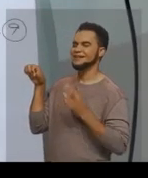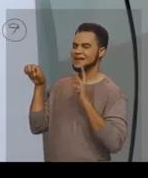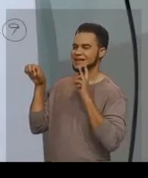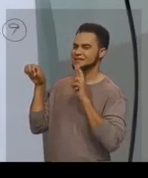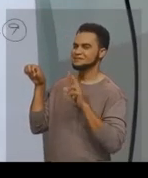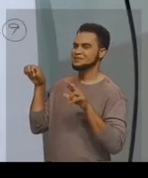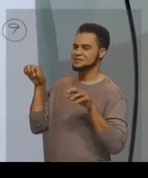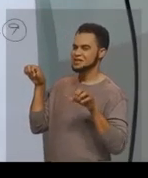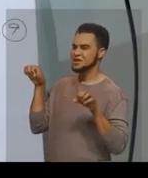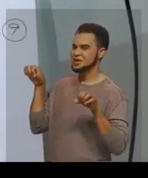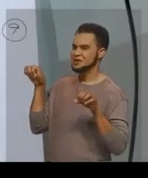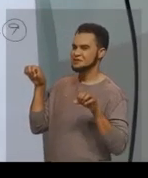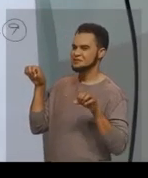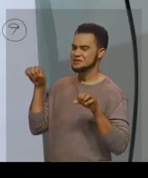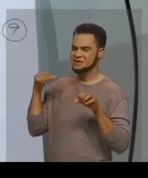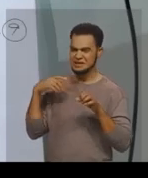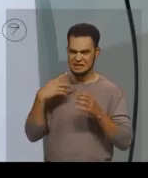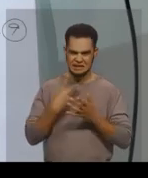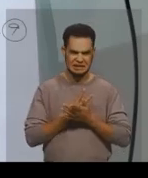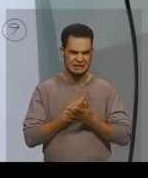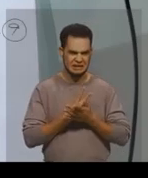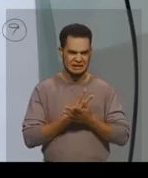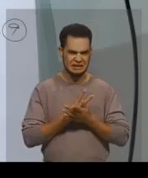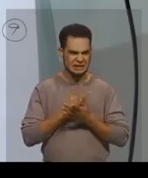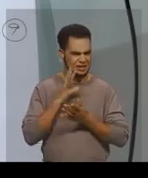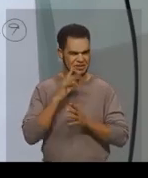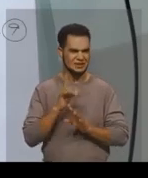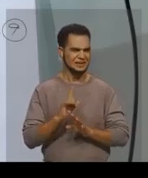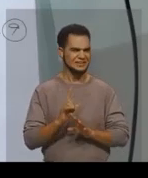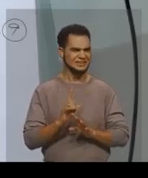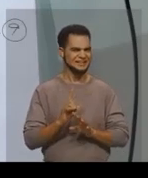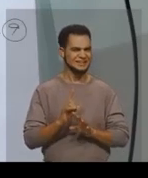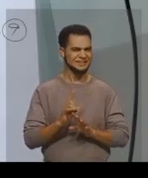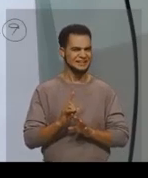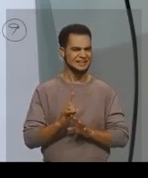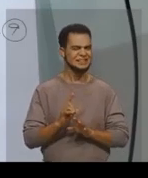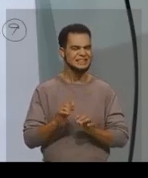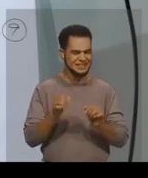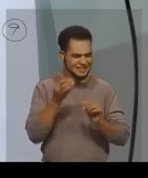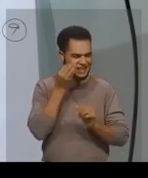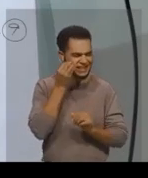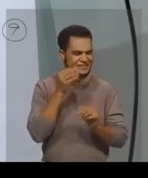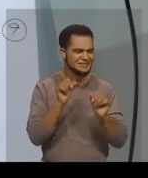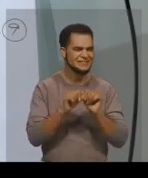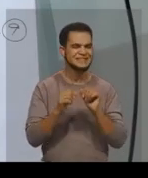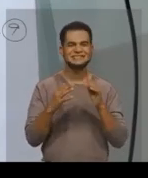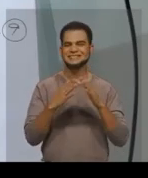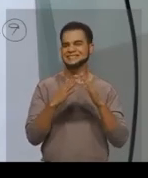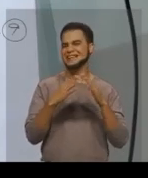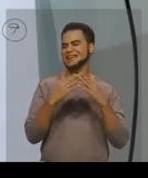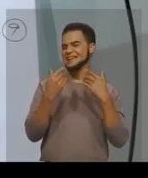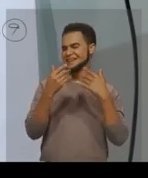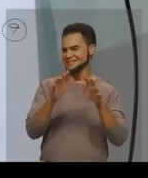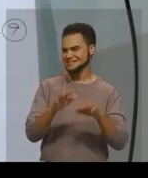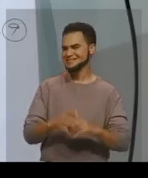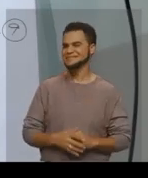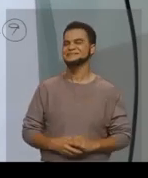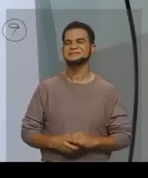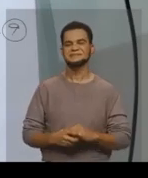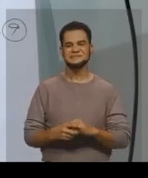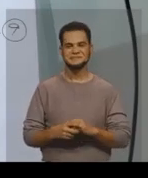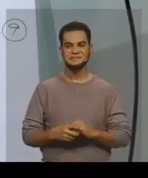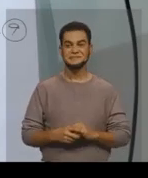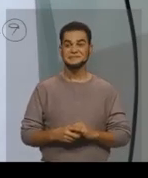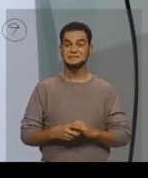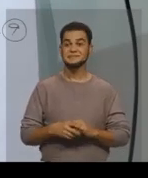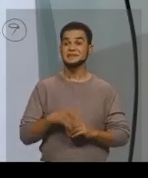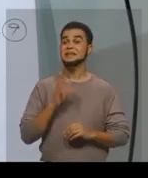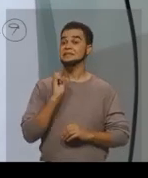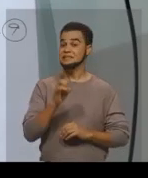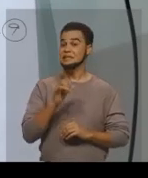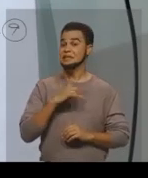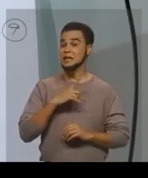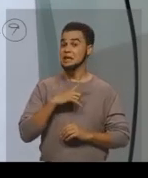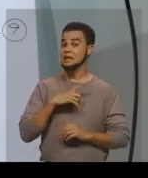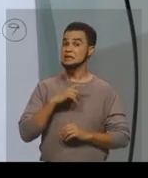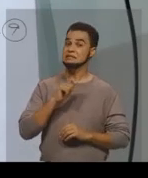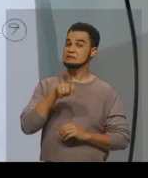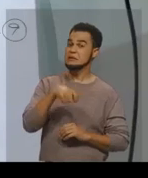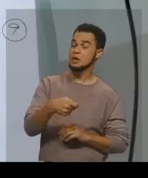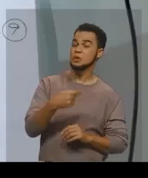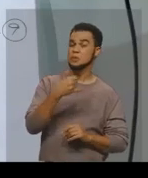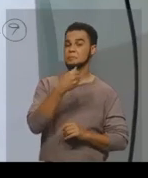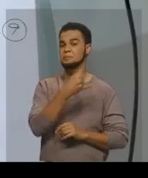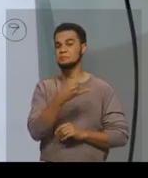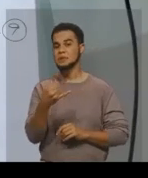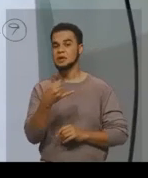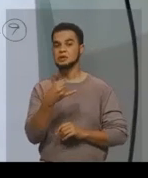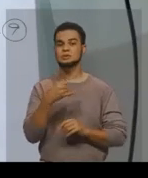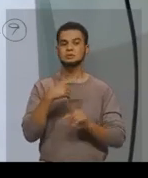Será que eu errei? Acho que não. Mas tenta fazer em casa. Você repara, ó. Se tiver um sinal de menos ou de mais, você tem que tomar